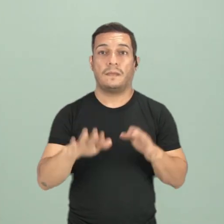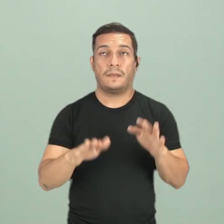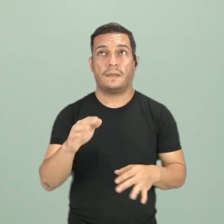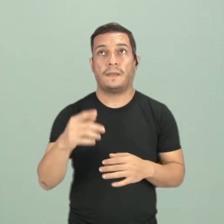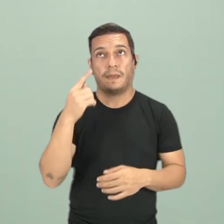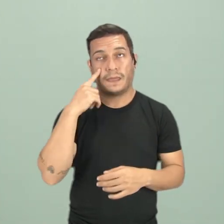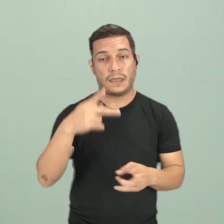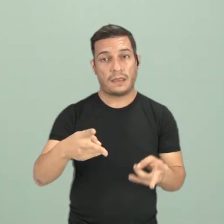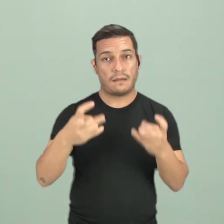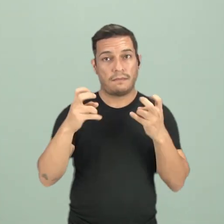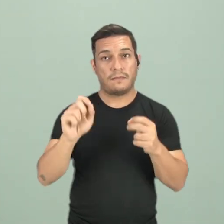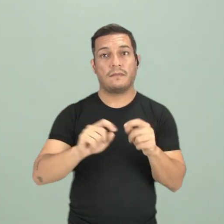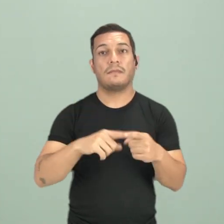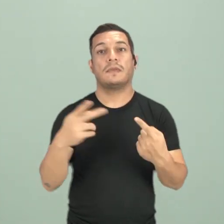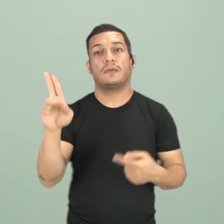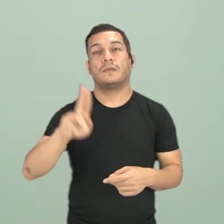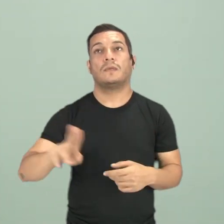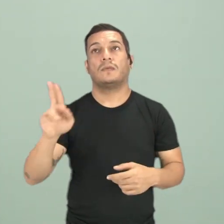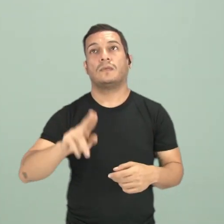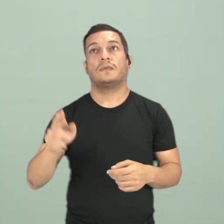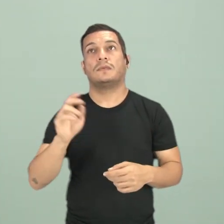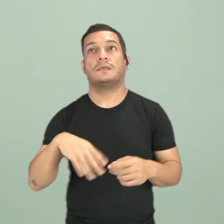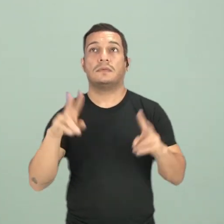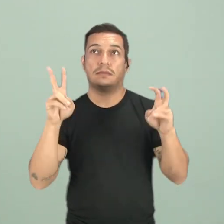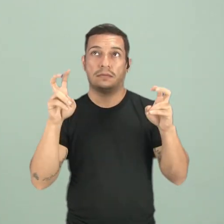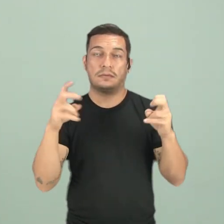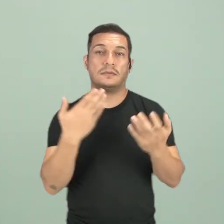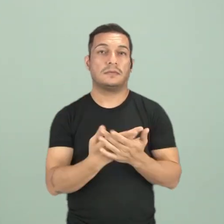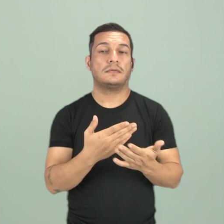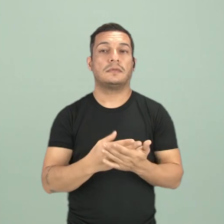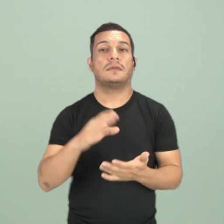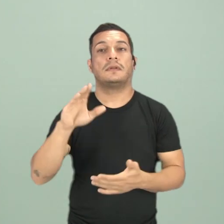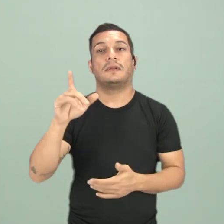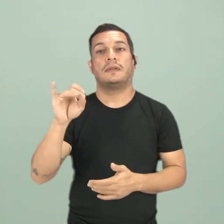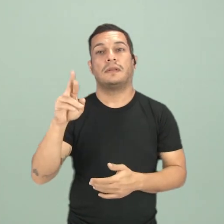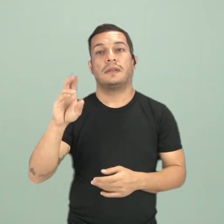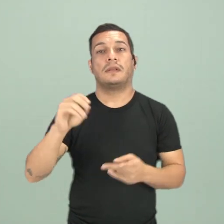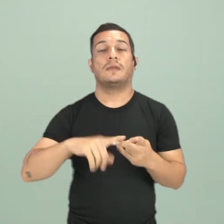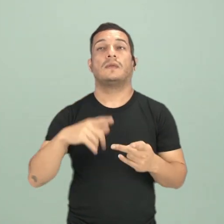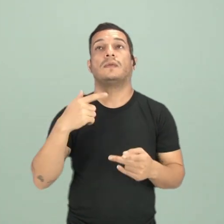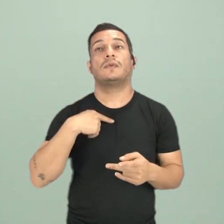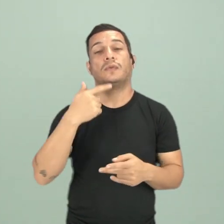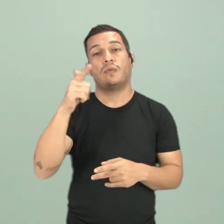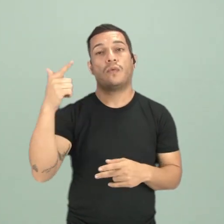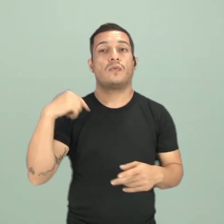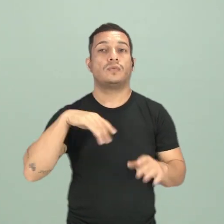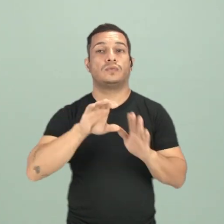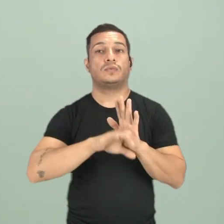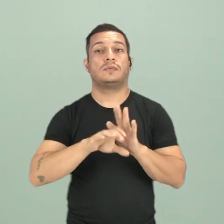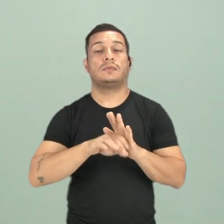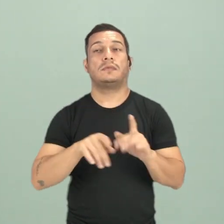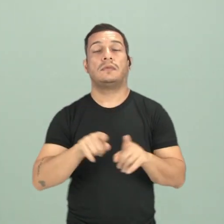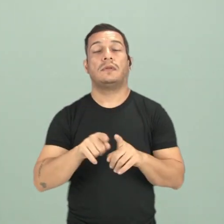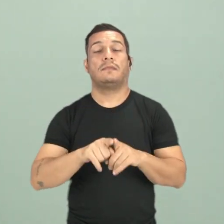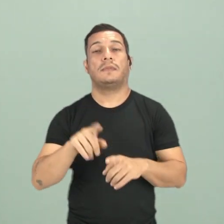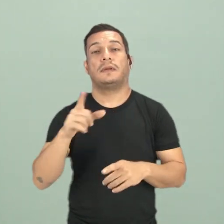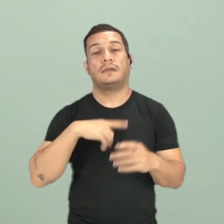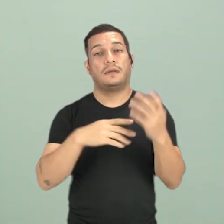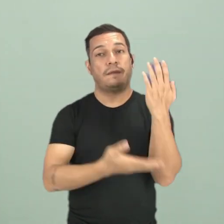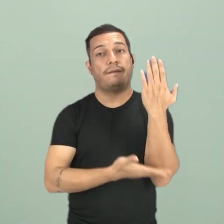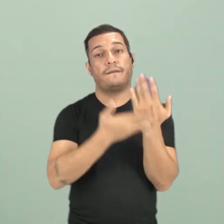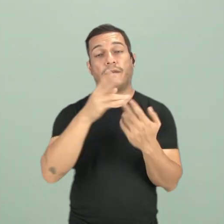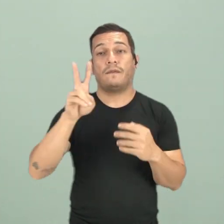vezes notar, mas a gente está utilizando esse assunto, esse estudo do cilindro, né, estamos usando aí já a questão do volume